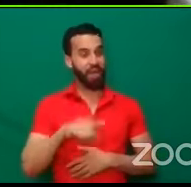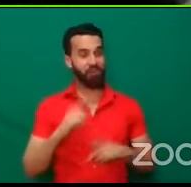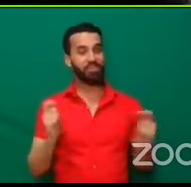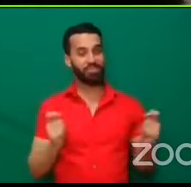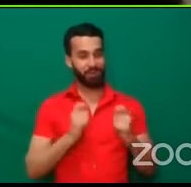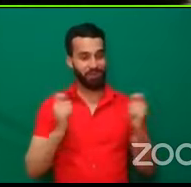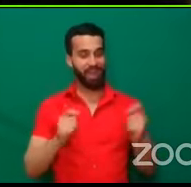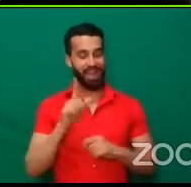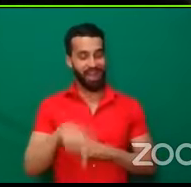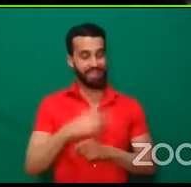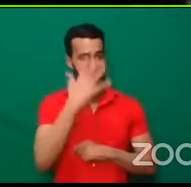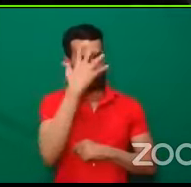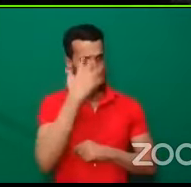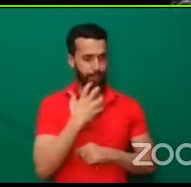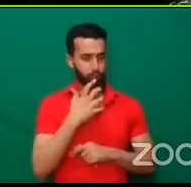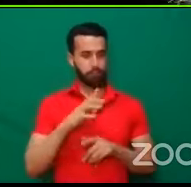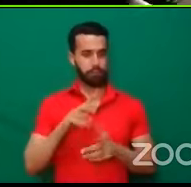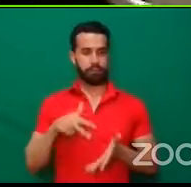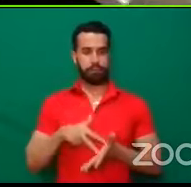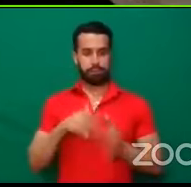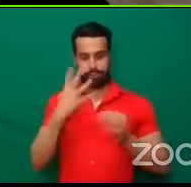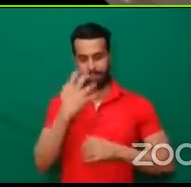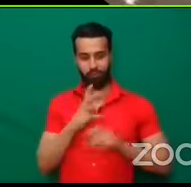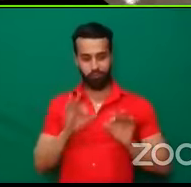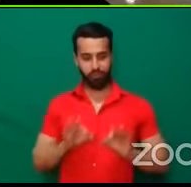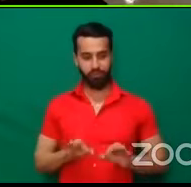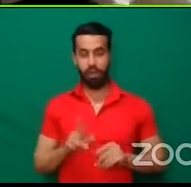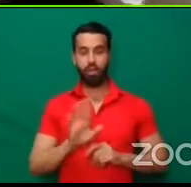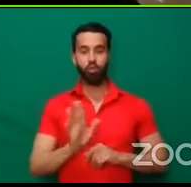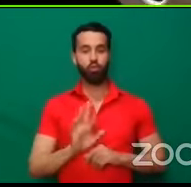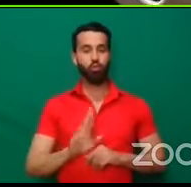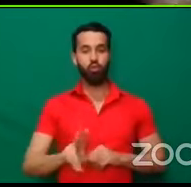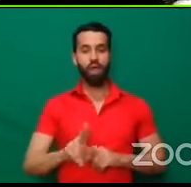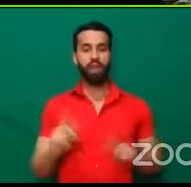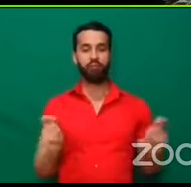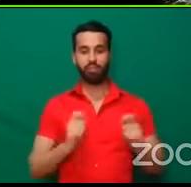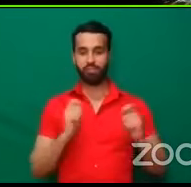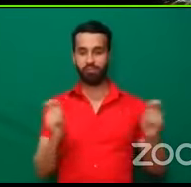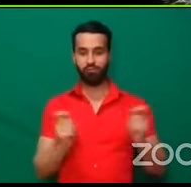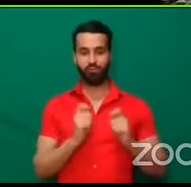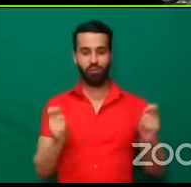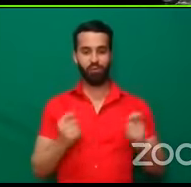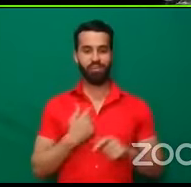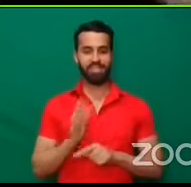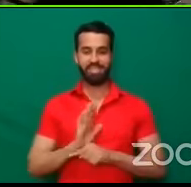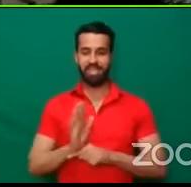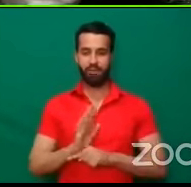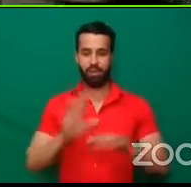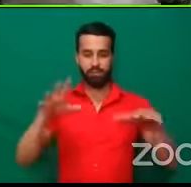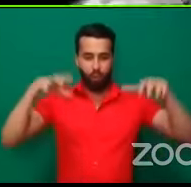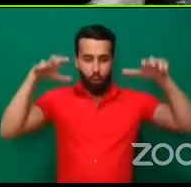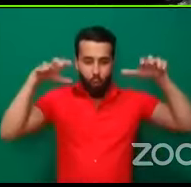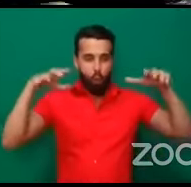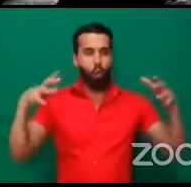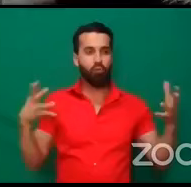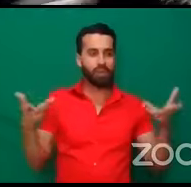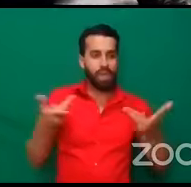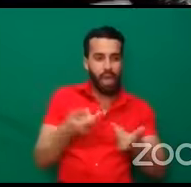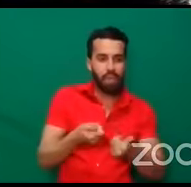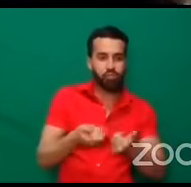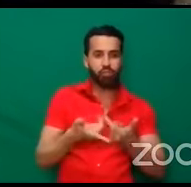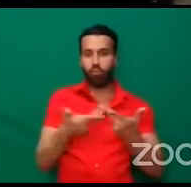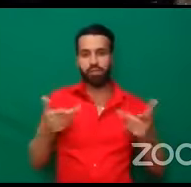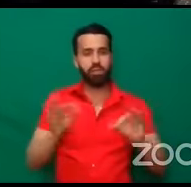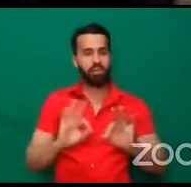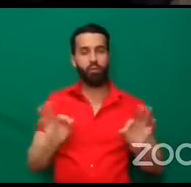Assim, tipo, Ah, não seriedade. acredito. Ele não é um festival de cinema fantástico ou de terror, assim. Ele é mais Sim.